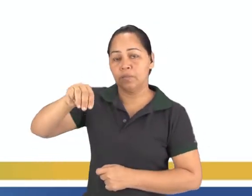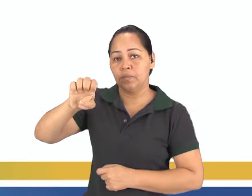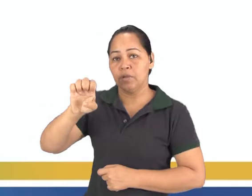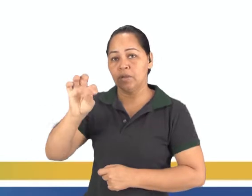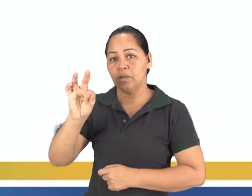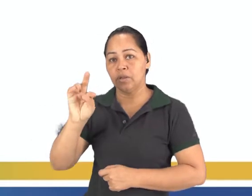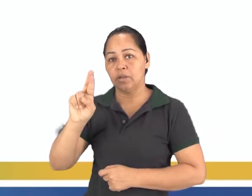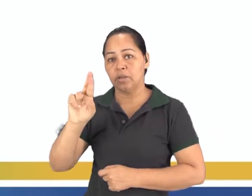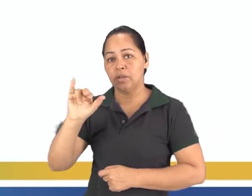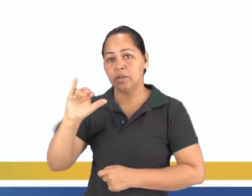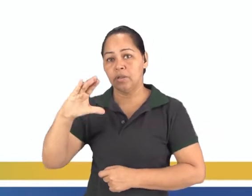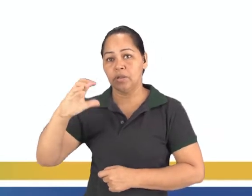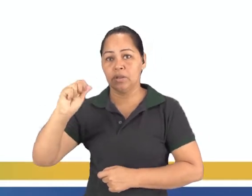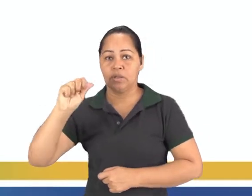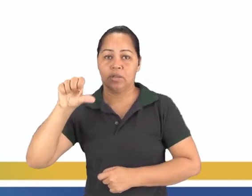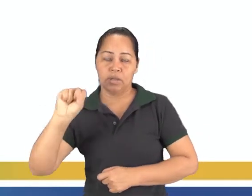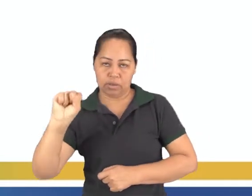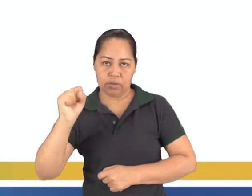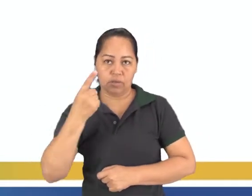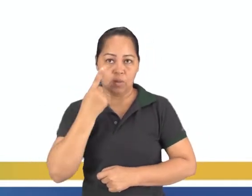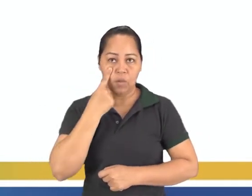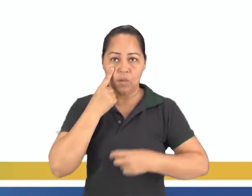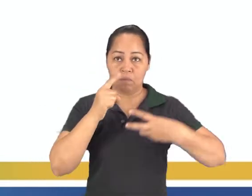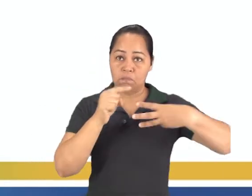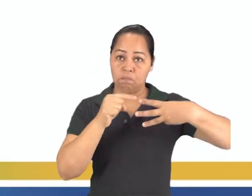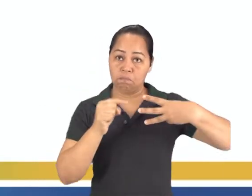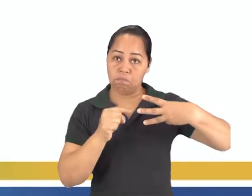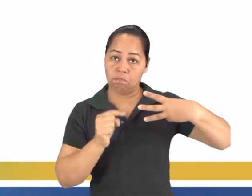em três naturezas.